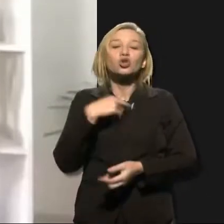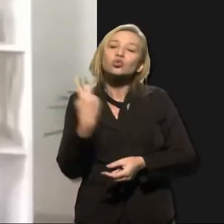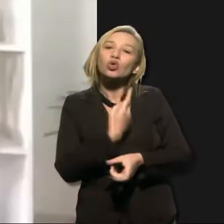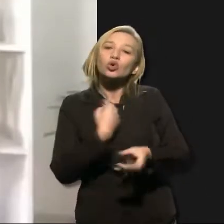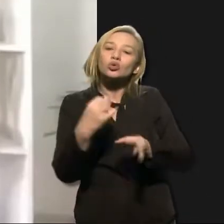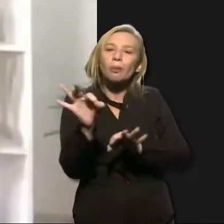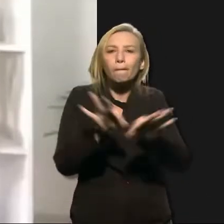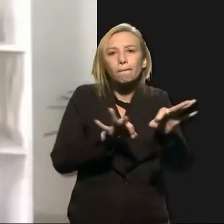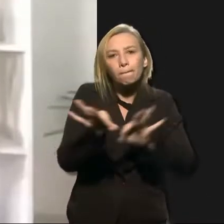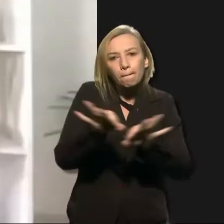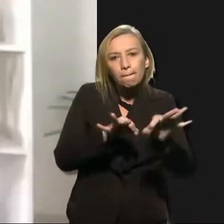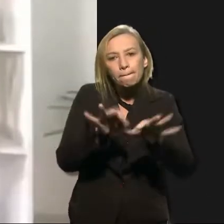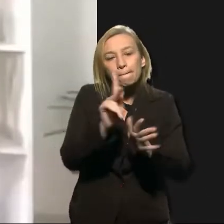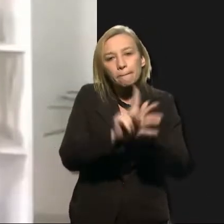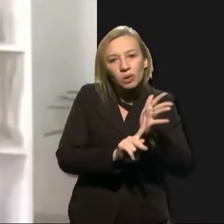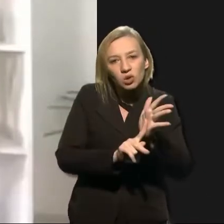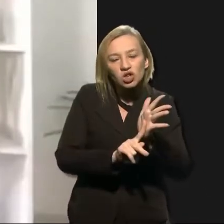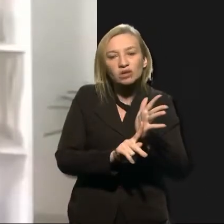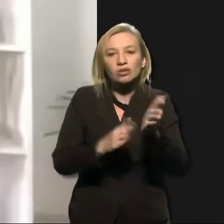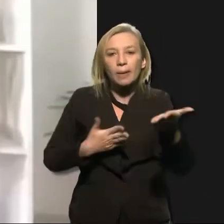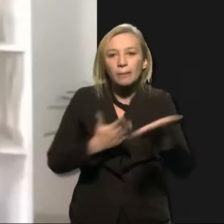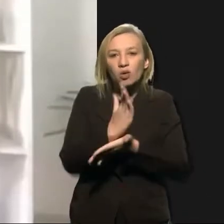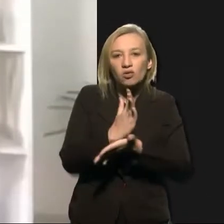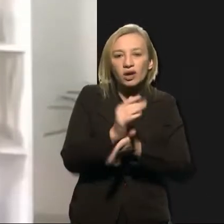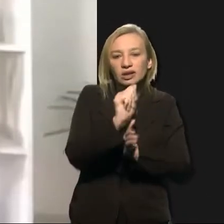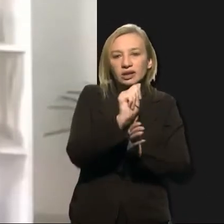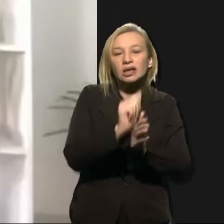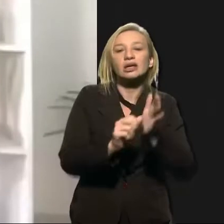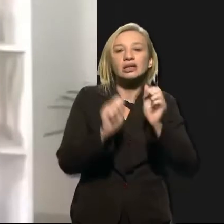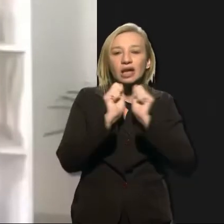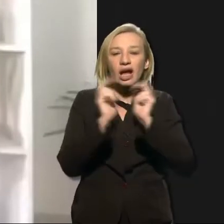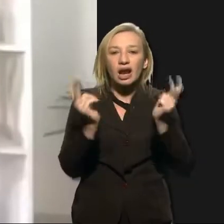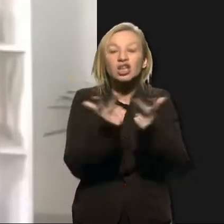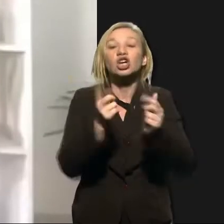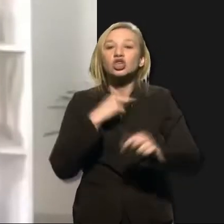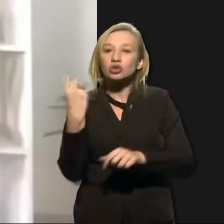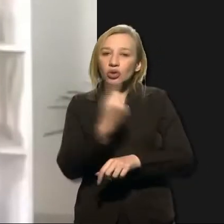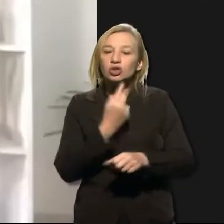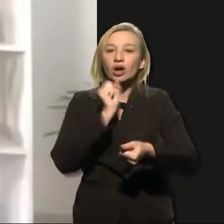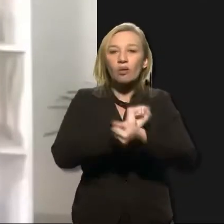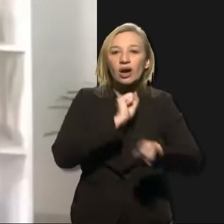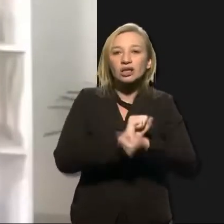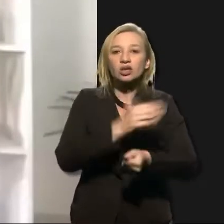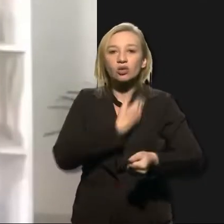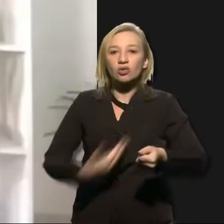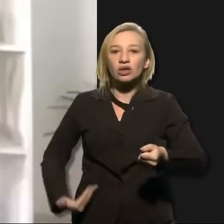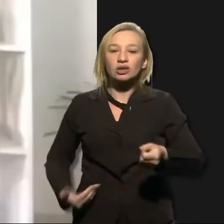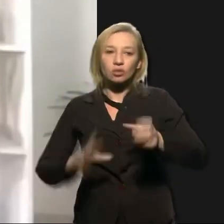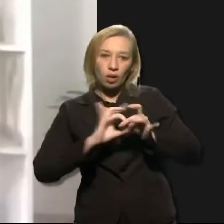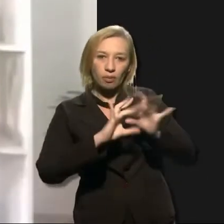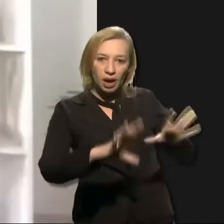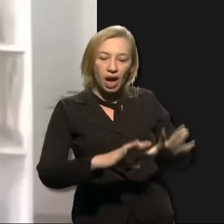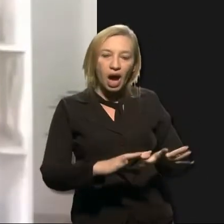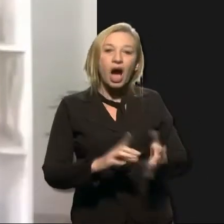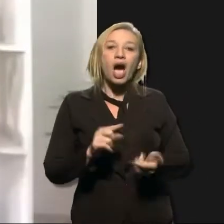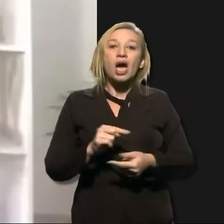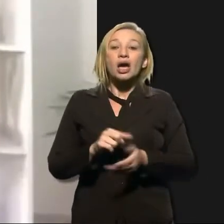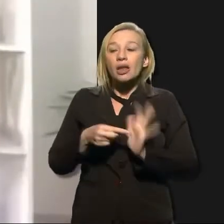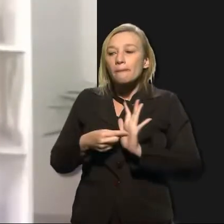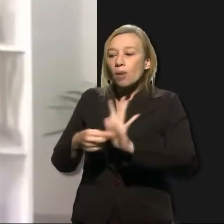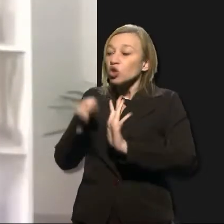ações. Então, o nosso projeto, que foi aprovado na LERJ, e a gente está aguardando o governador do